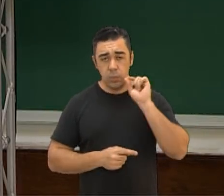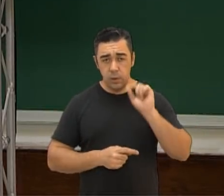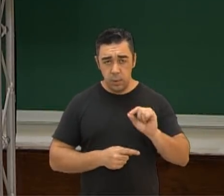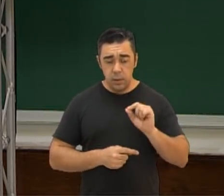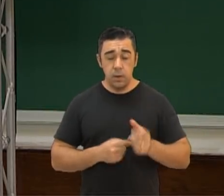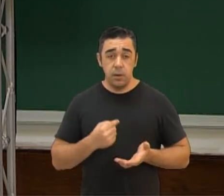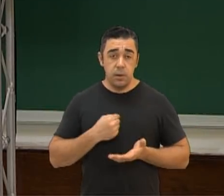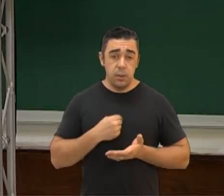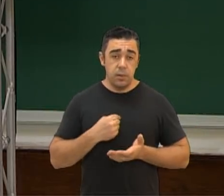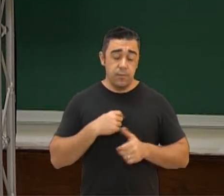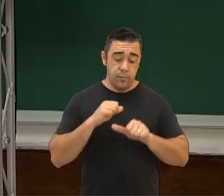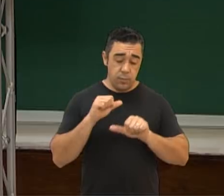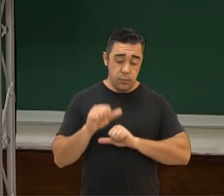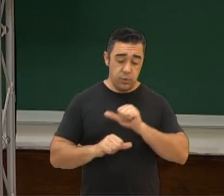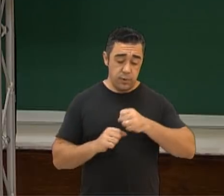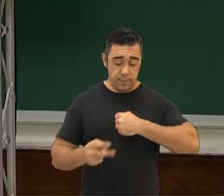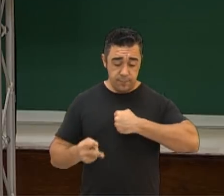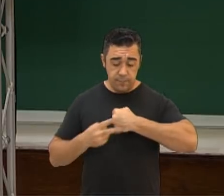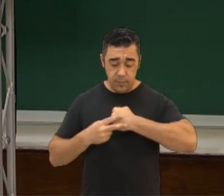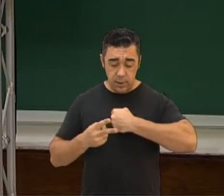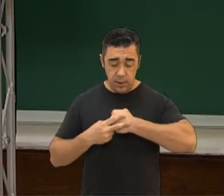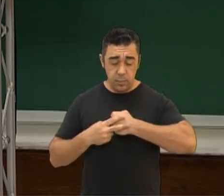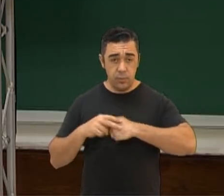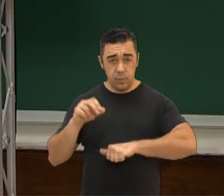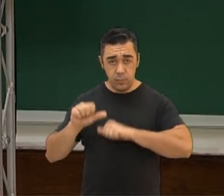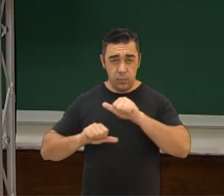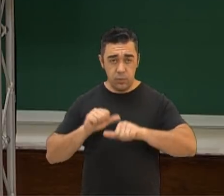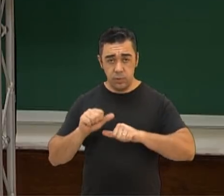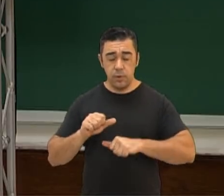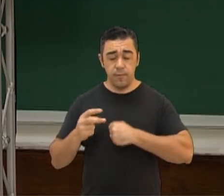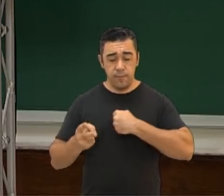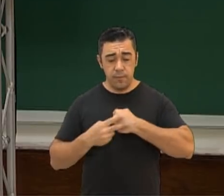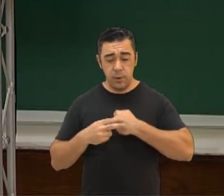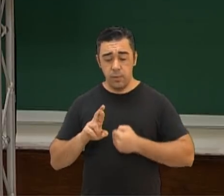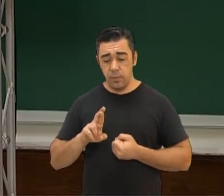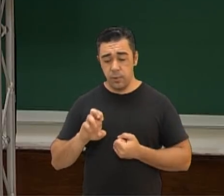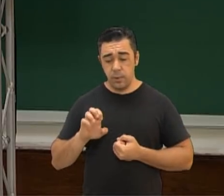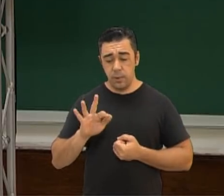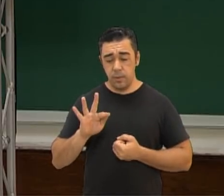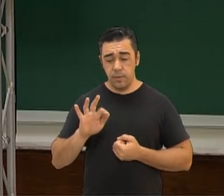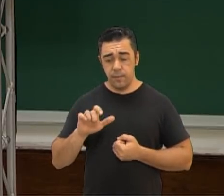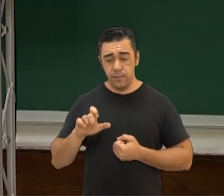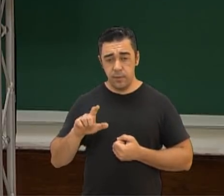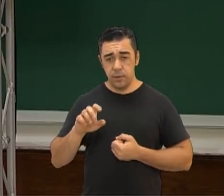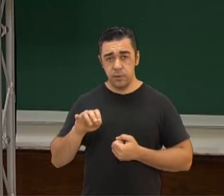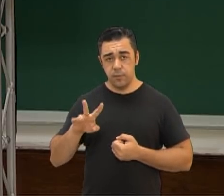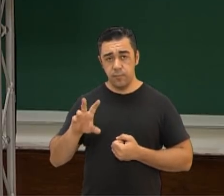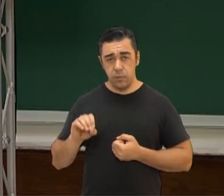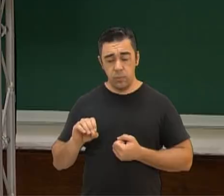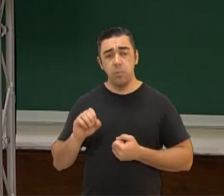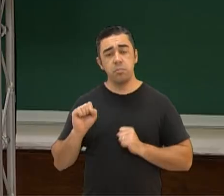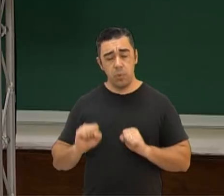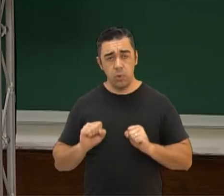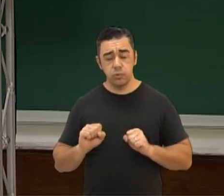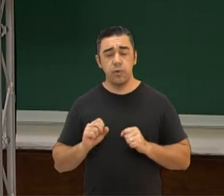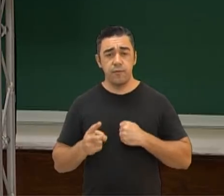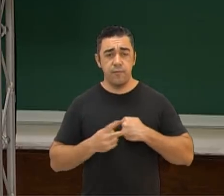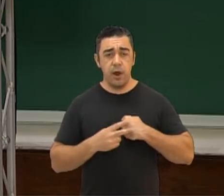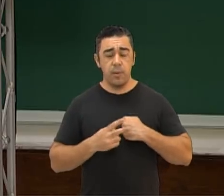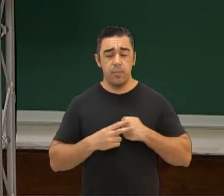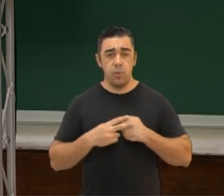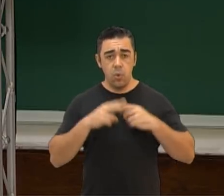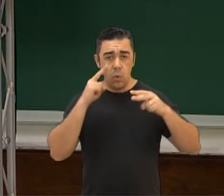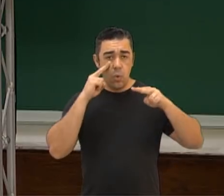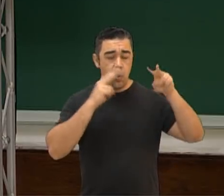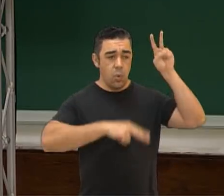Significa que eu vou transformar o verbo num verbo reflexivo, ok? Então, eu posso ter o verbo olhar sem ser flexionado